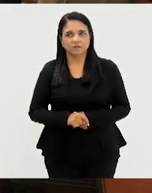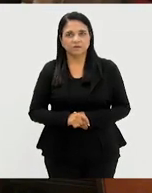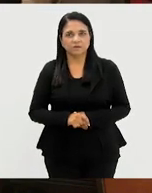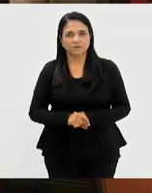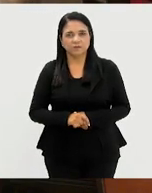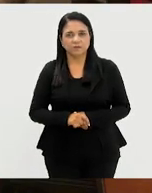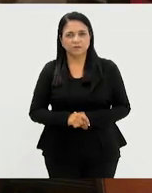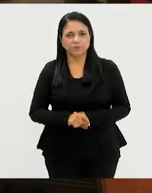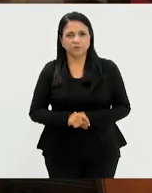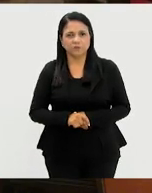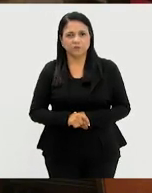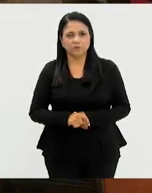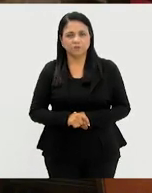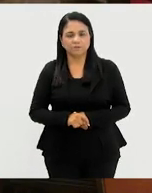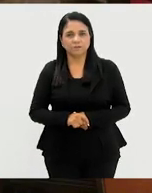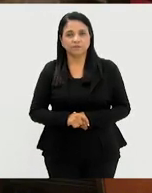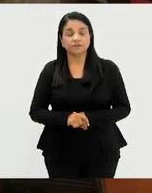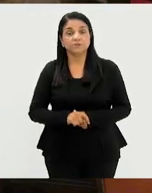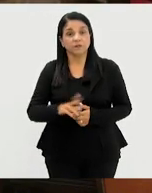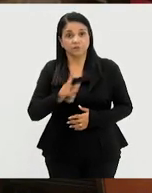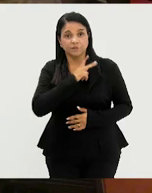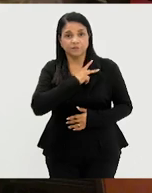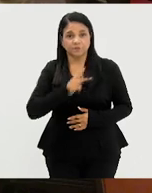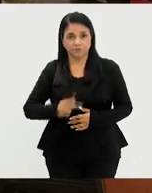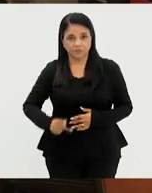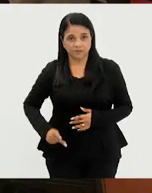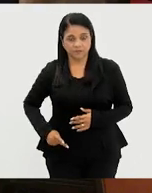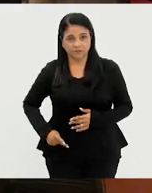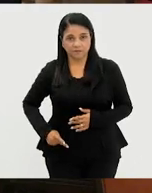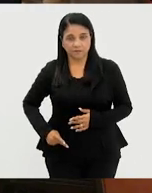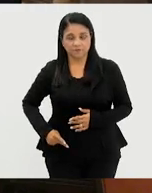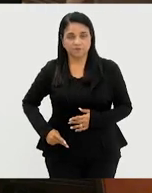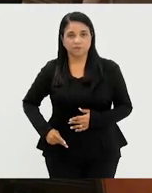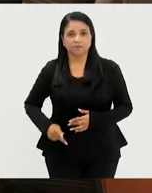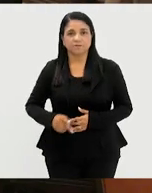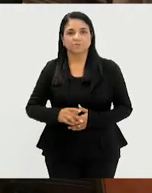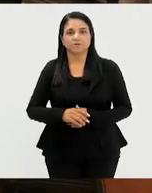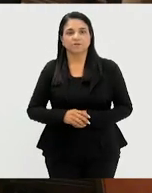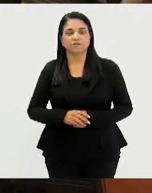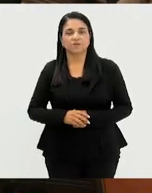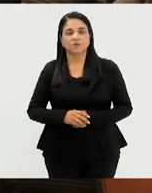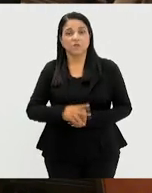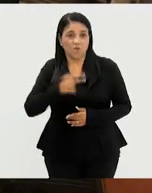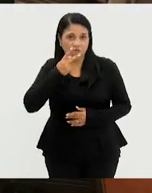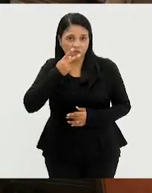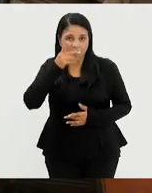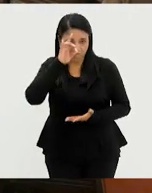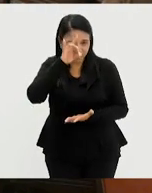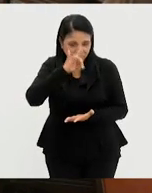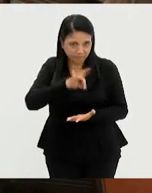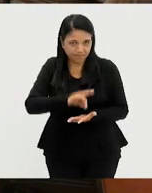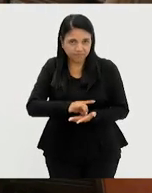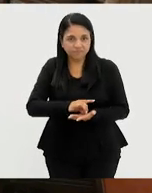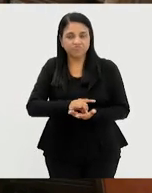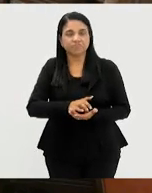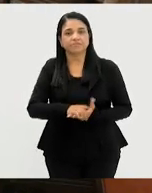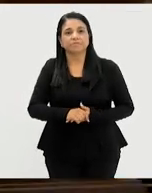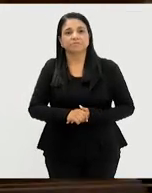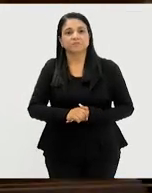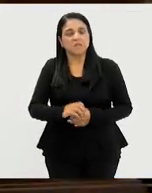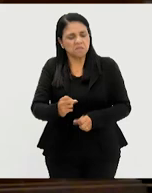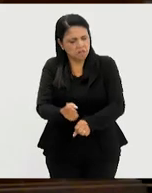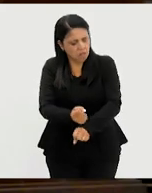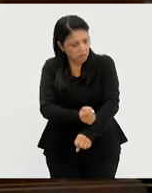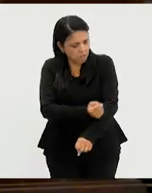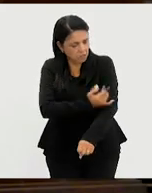Rangel senhor presidente confesso que hoje é uma emoção muito